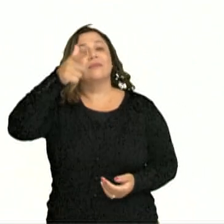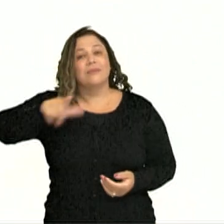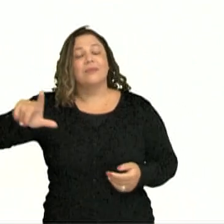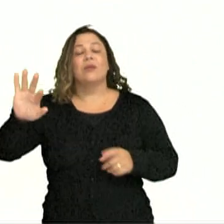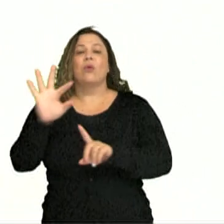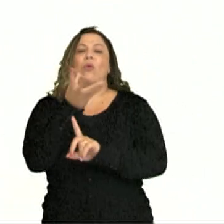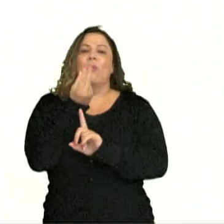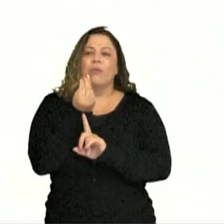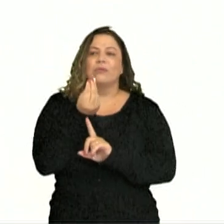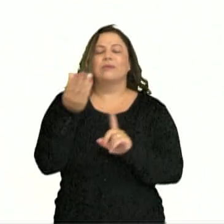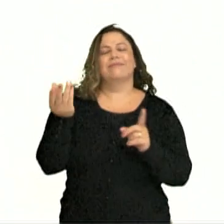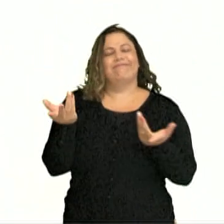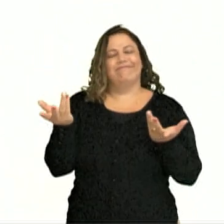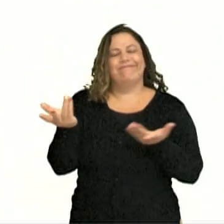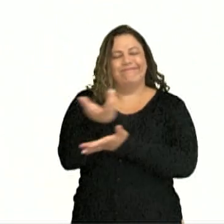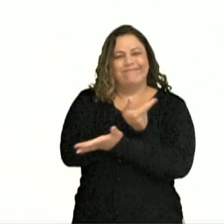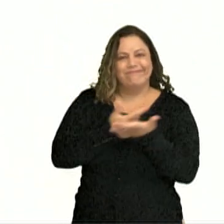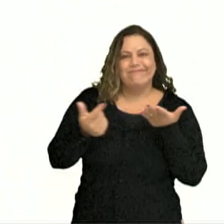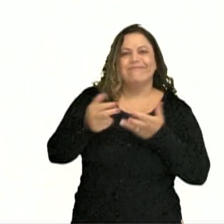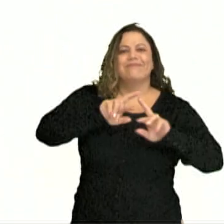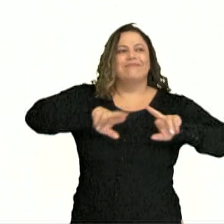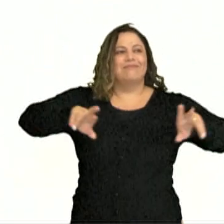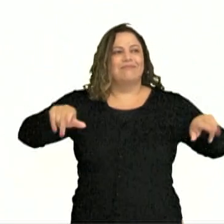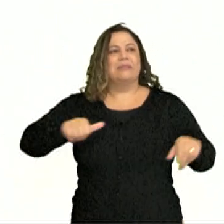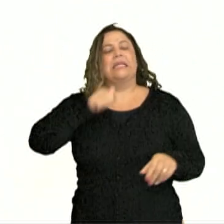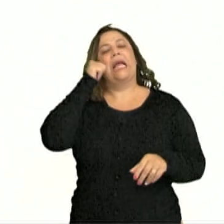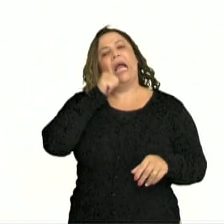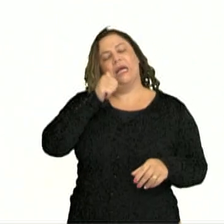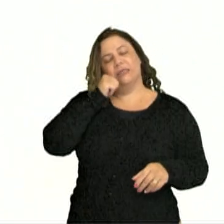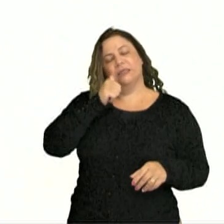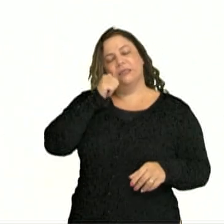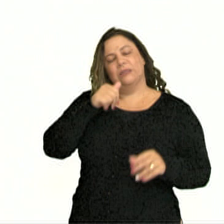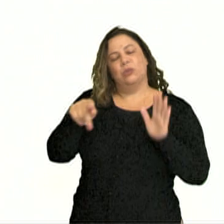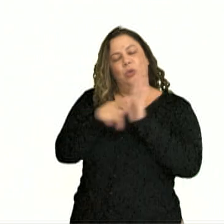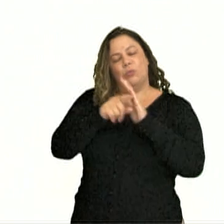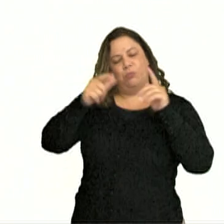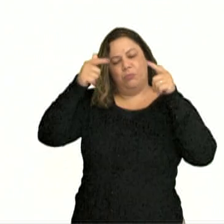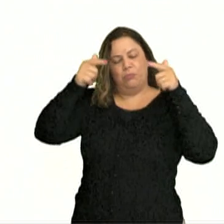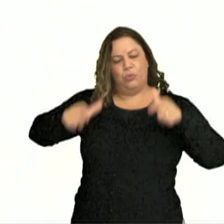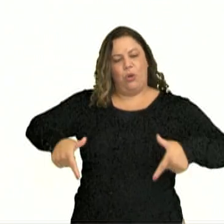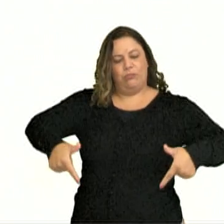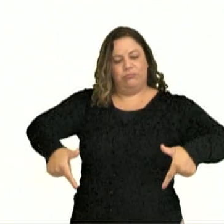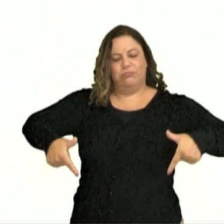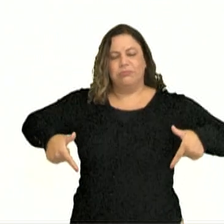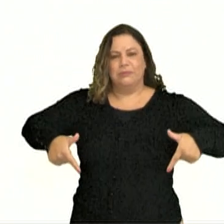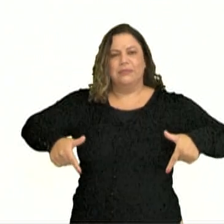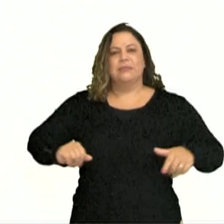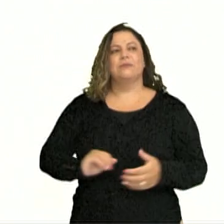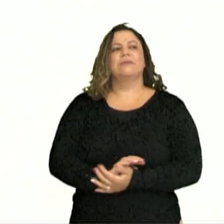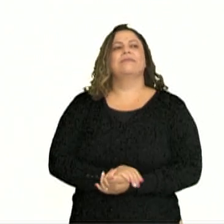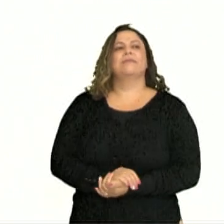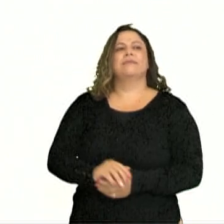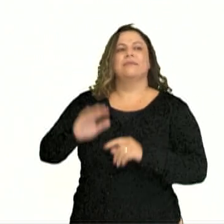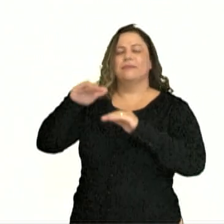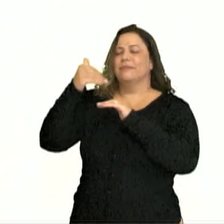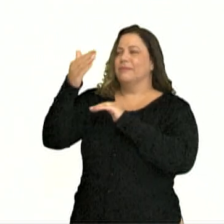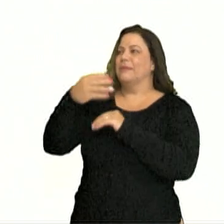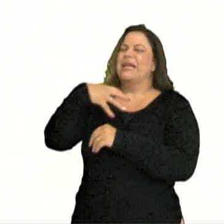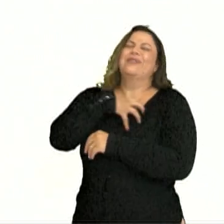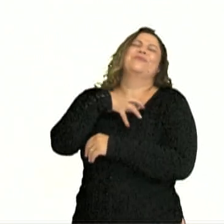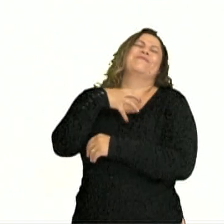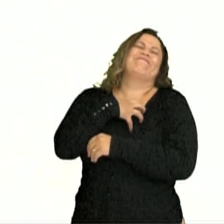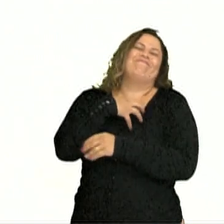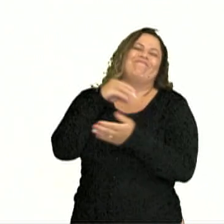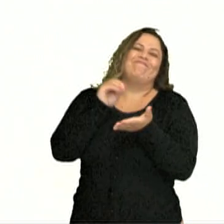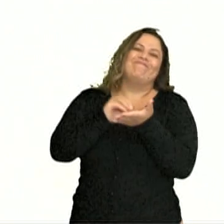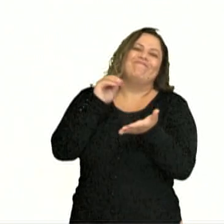aqui, uma senhorinha, né, segurando uma moldura dela mesma, que legal, e lá no fundo, I miss you, eu sinto sua